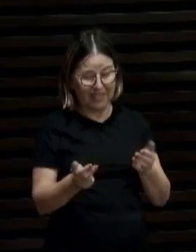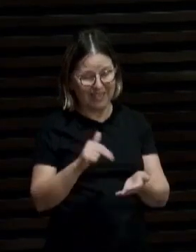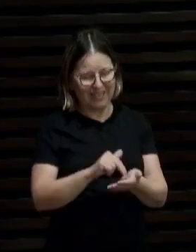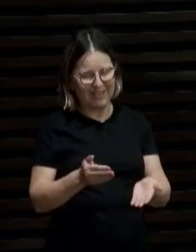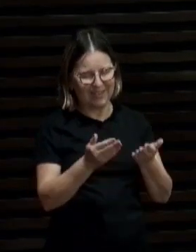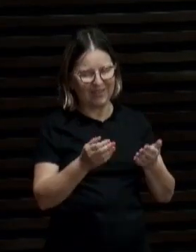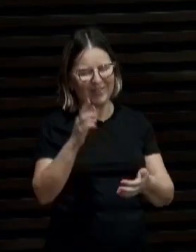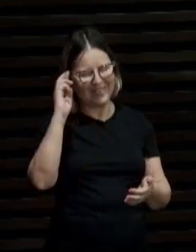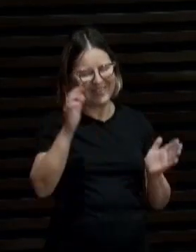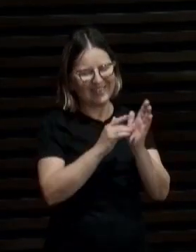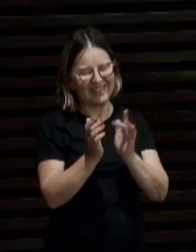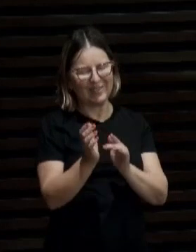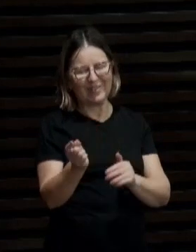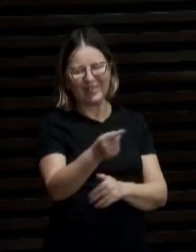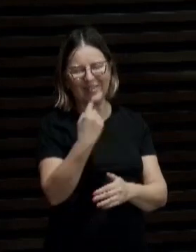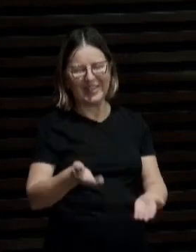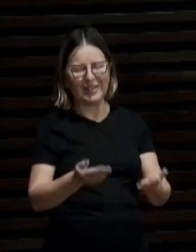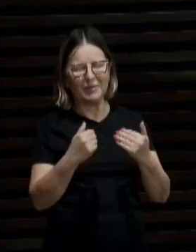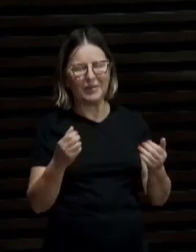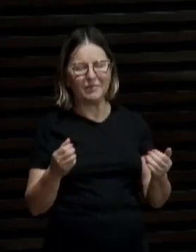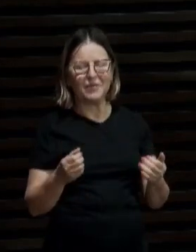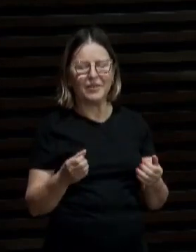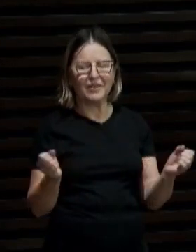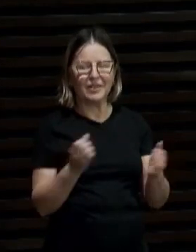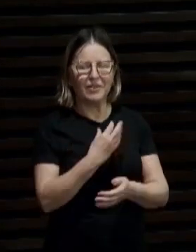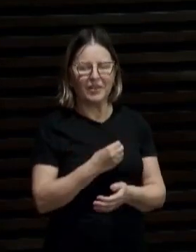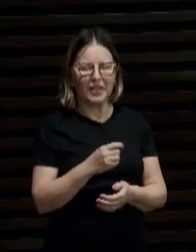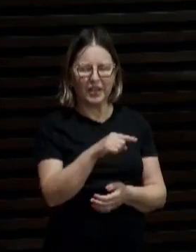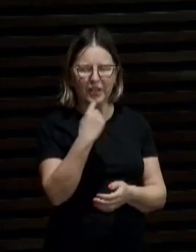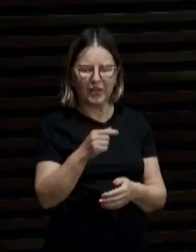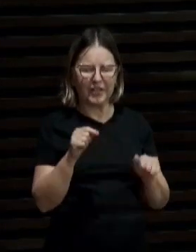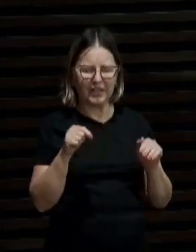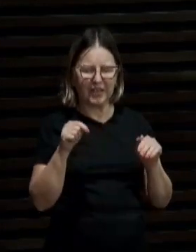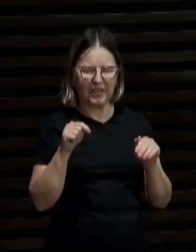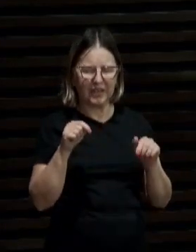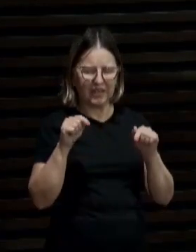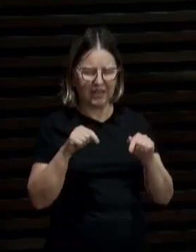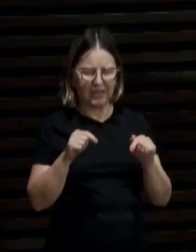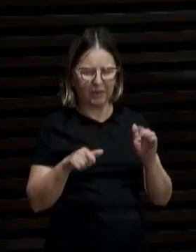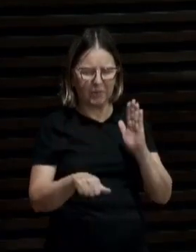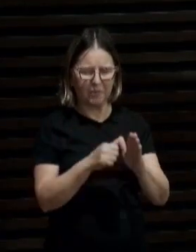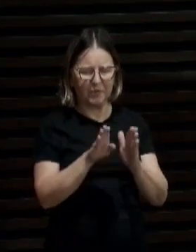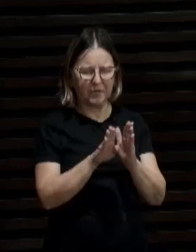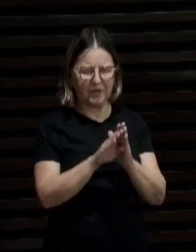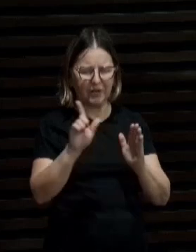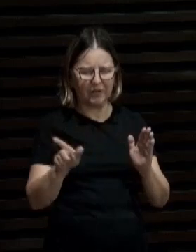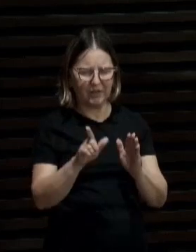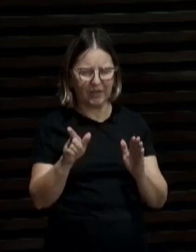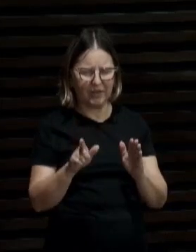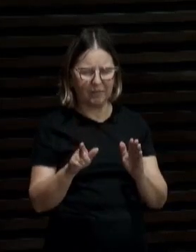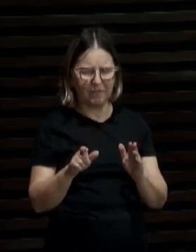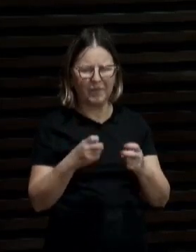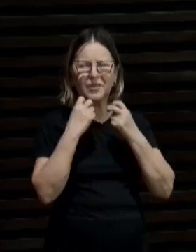Pai. E nós, como igreja, Primeira Igreja Batista em Londrina, nós o louvamos pelo teu amor, Pai, e suplicamos, meu Pai, que o Senhor